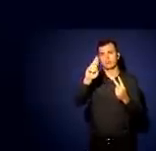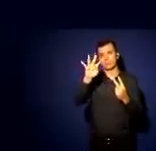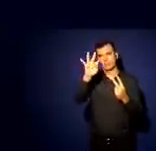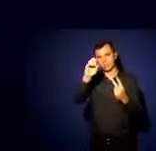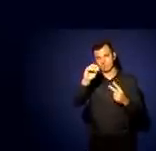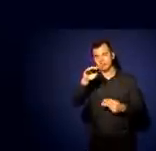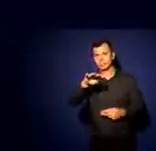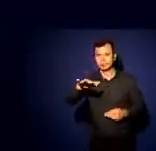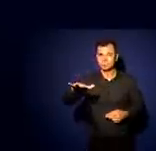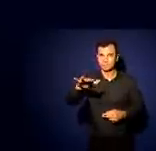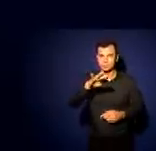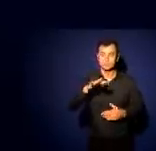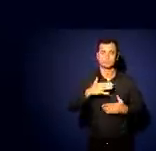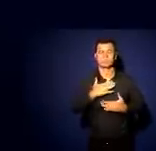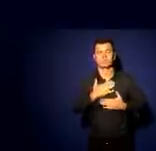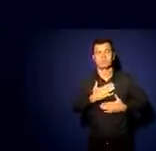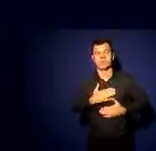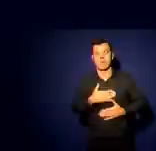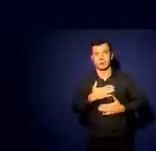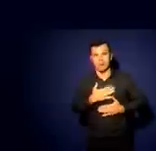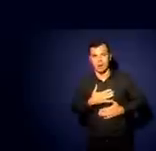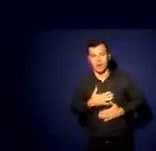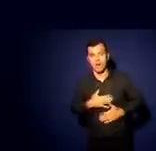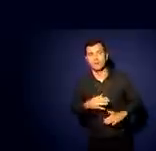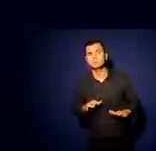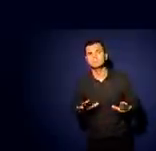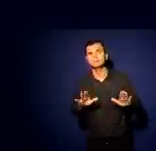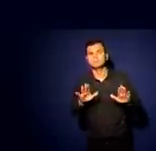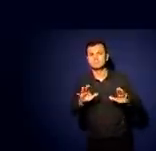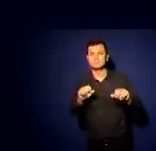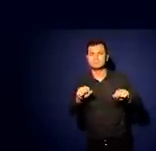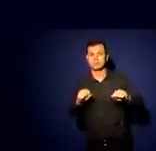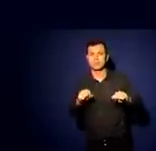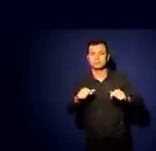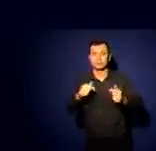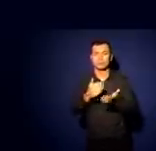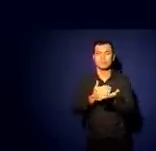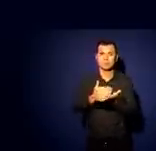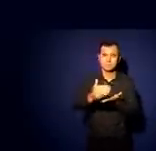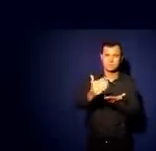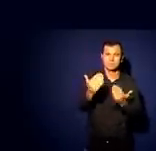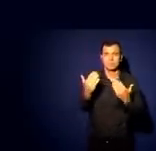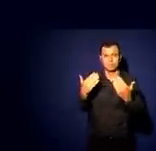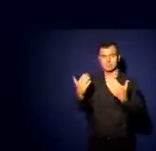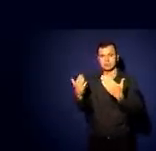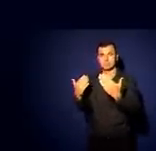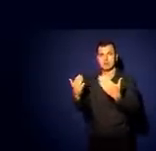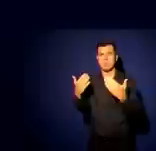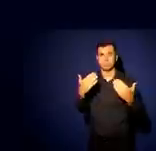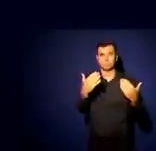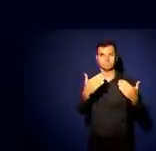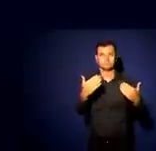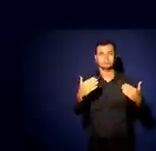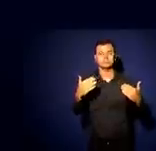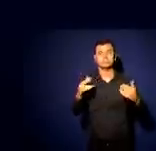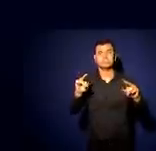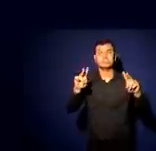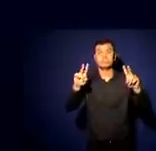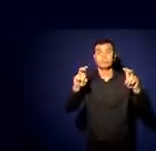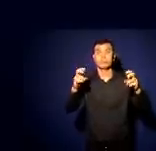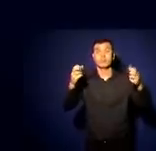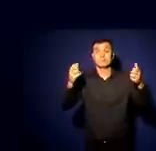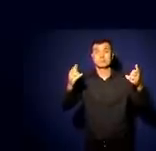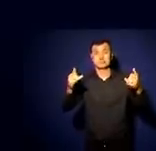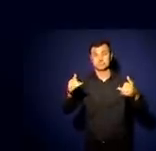né e eu queria talvez começar a discussão e o bate-papo falando um pouco e foi